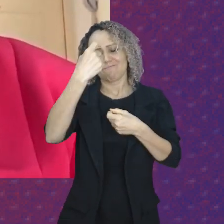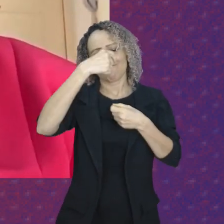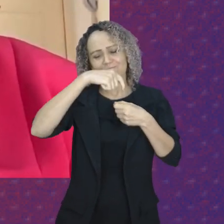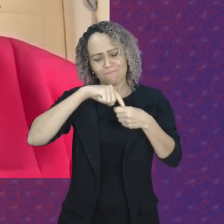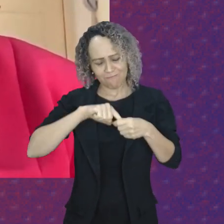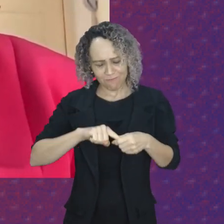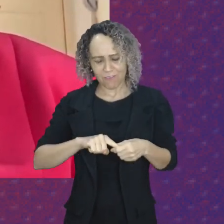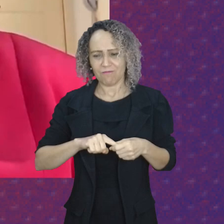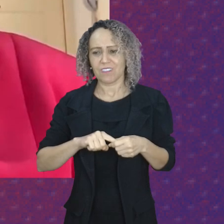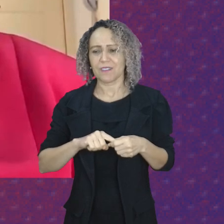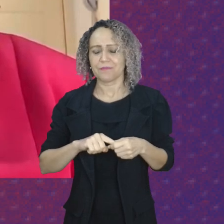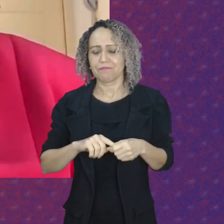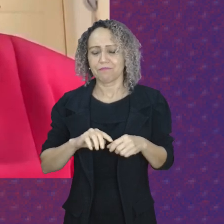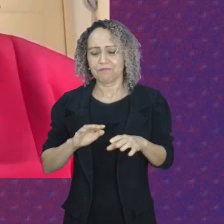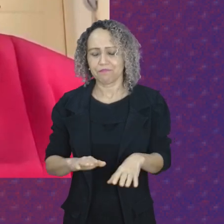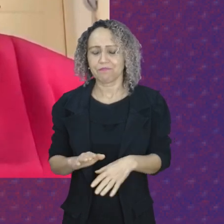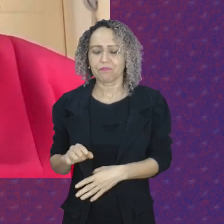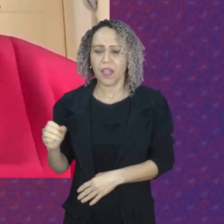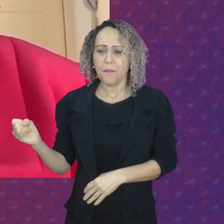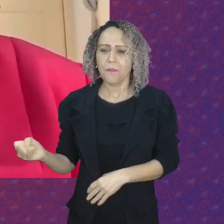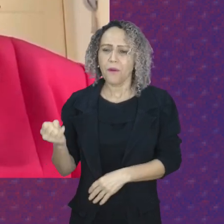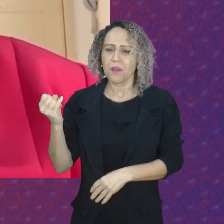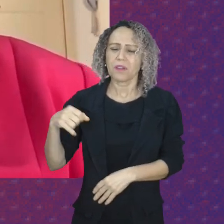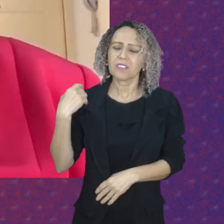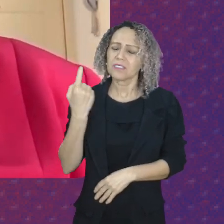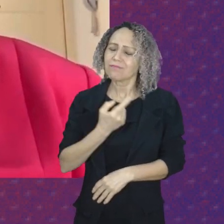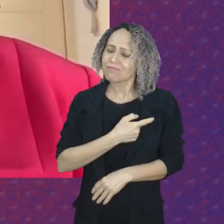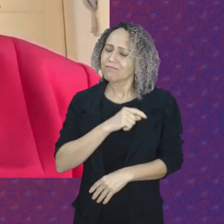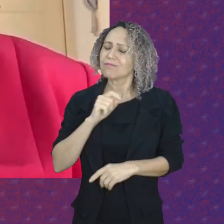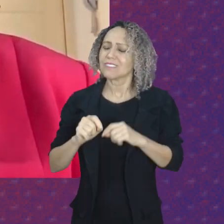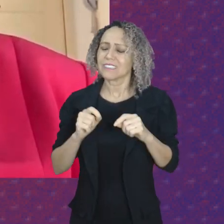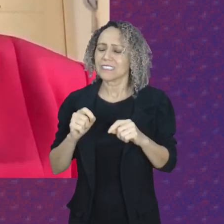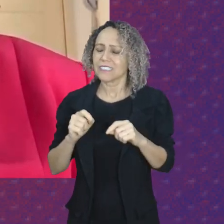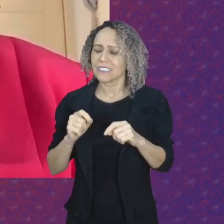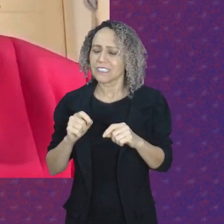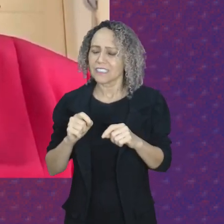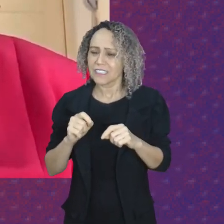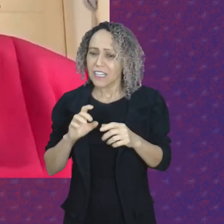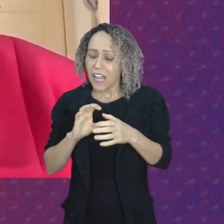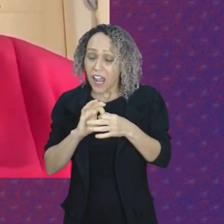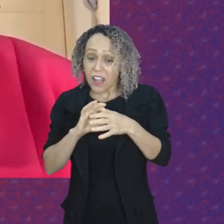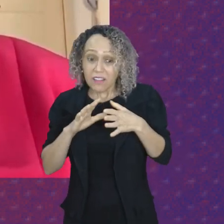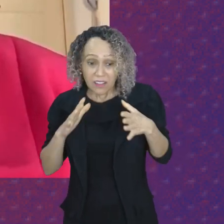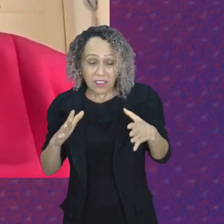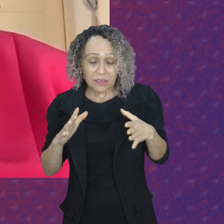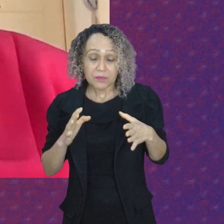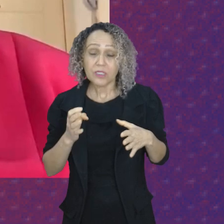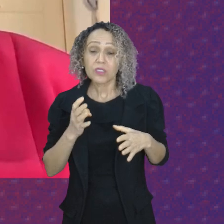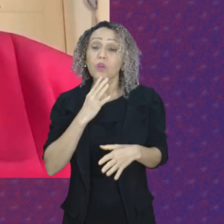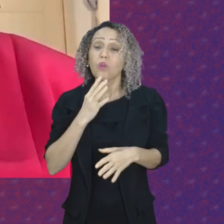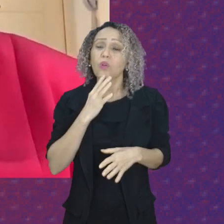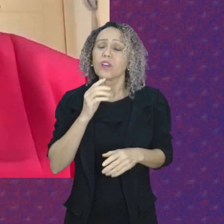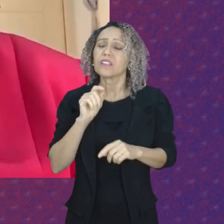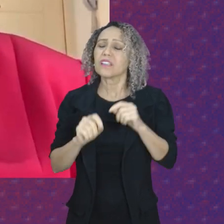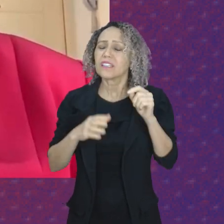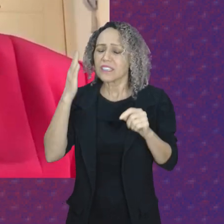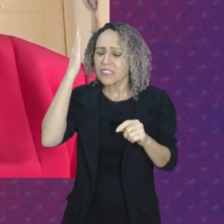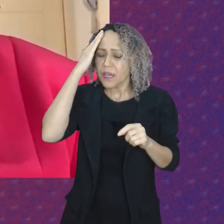ter, né, esta vontade, disposição de conhecer o que já foi feito, né?